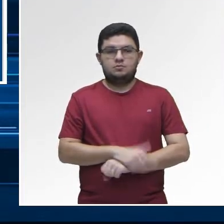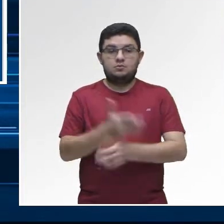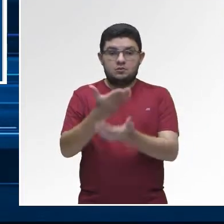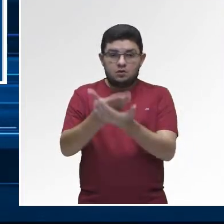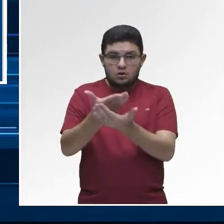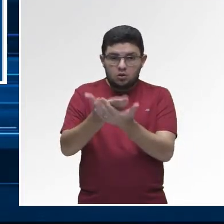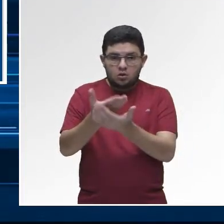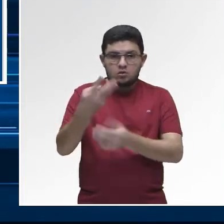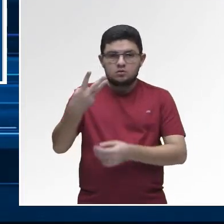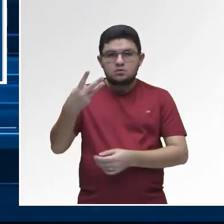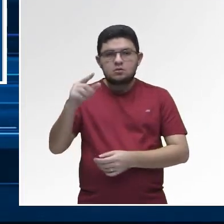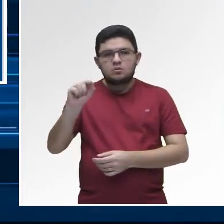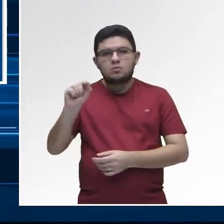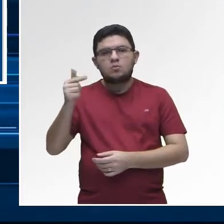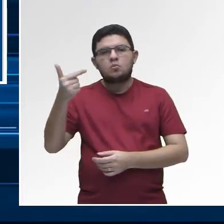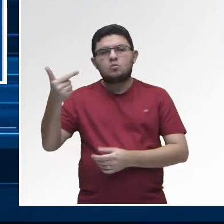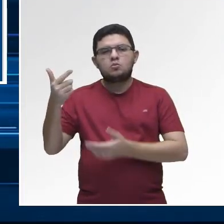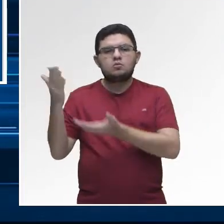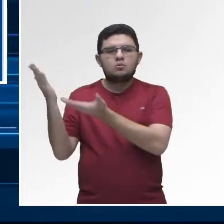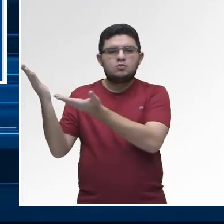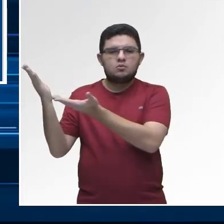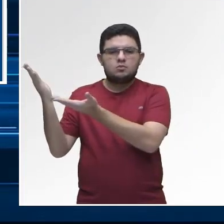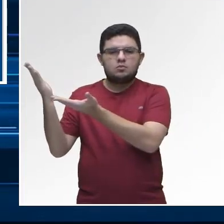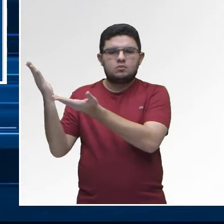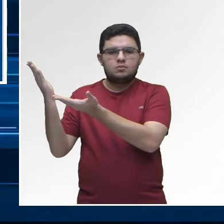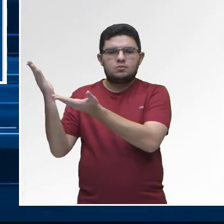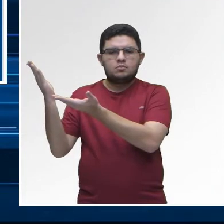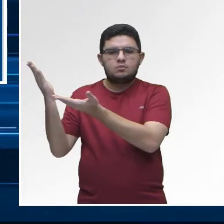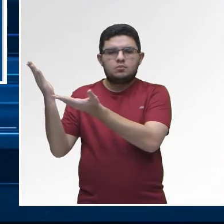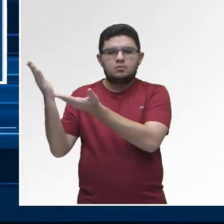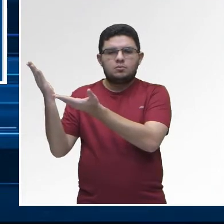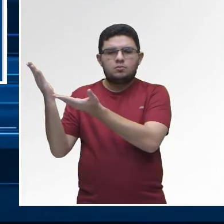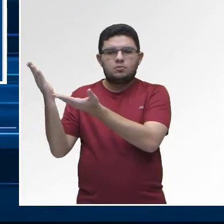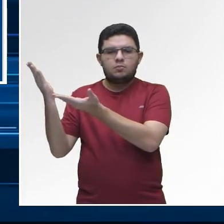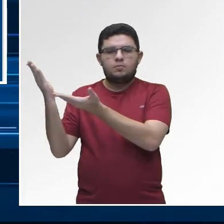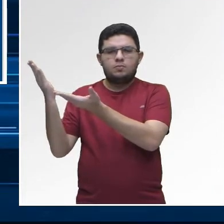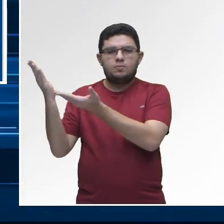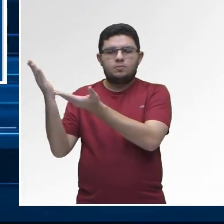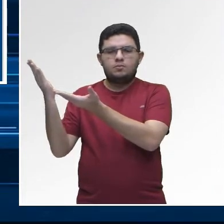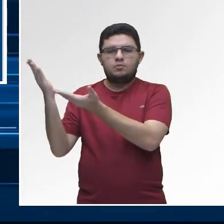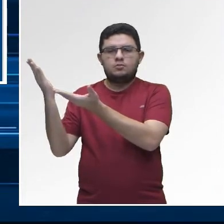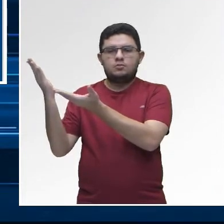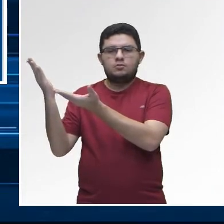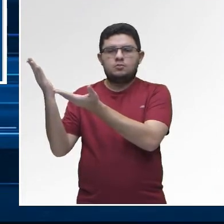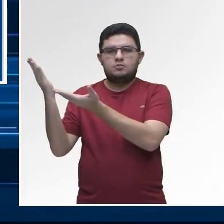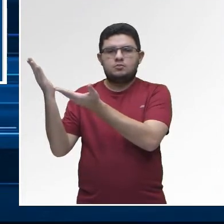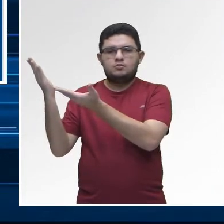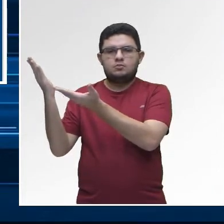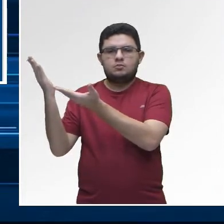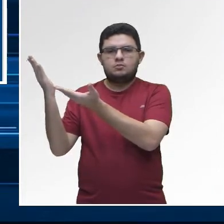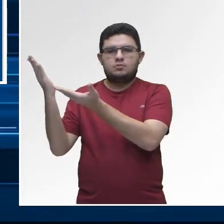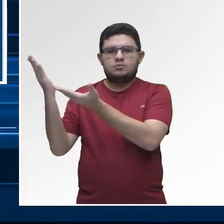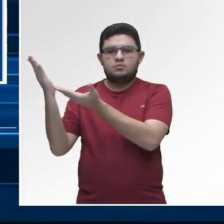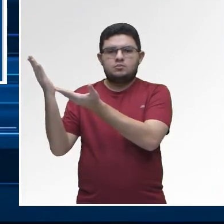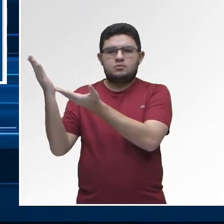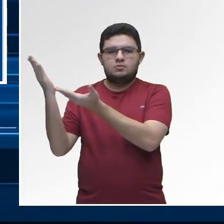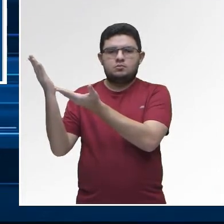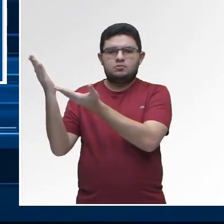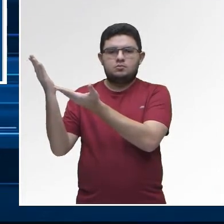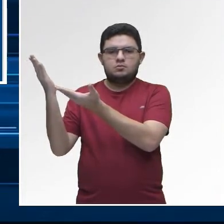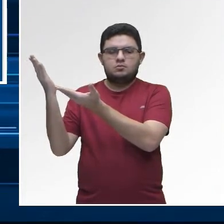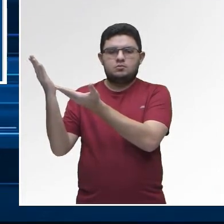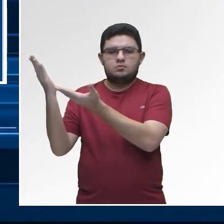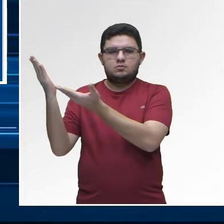Aula 3.2 Conteúdos: o feudalismo, a sociedade, o clero, a nobreza,